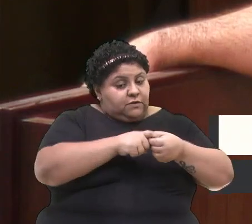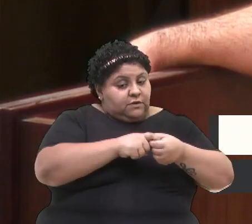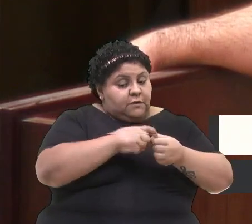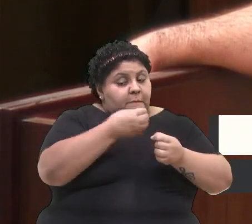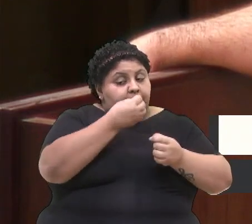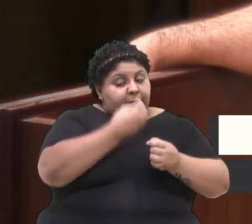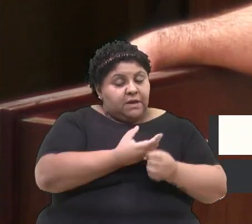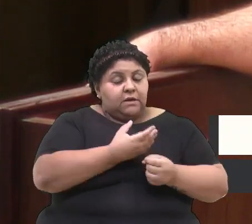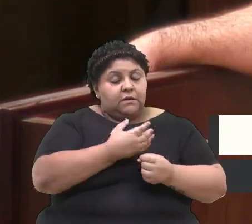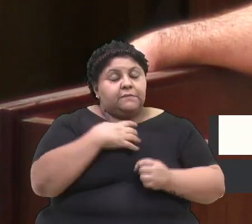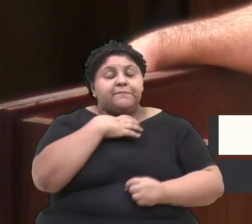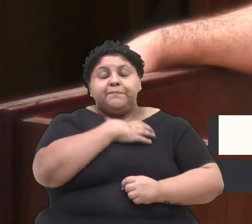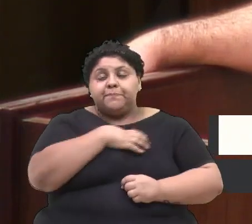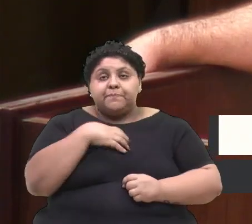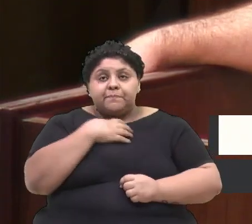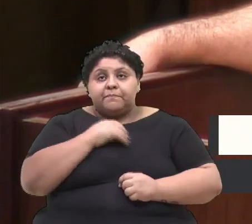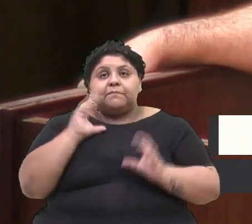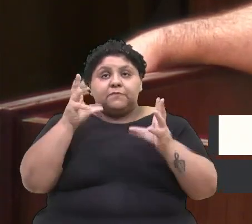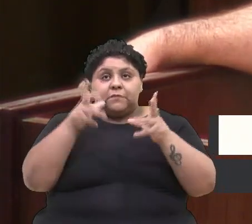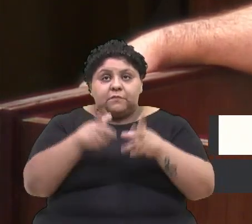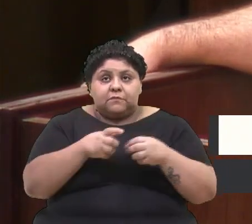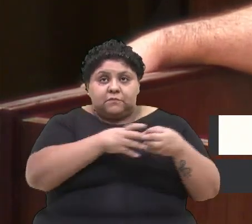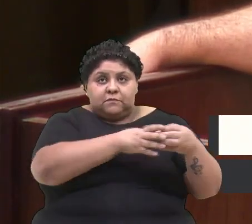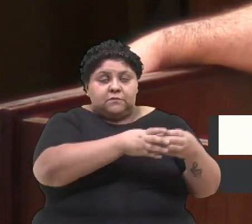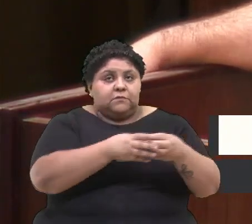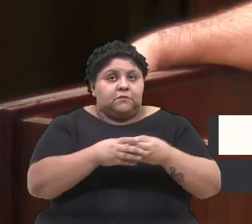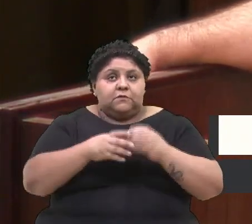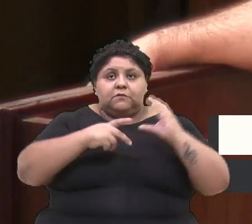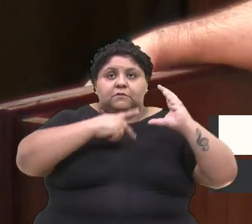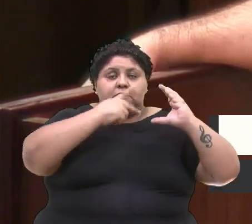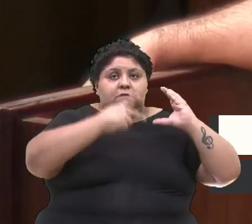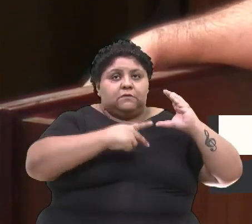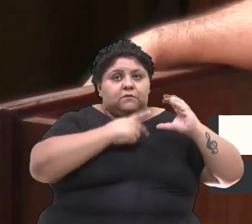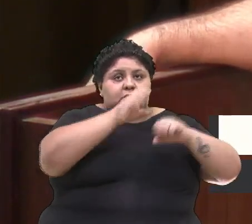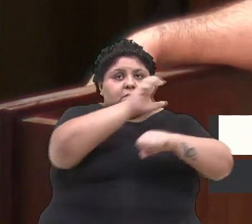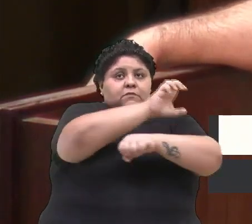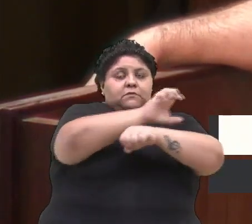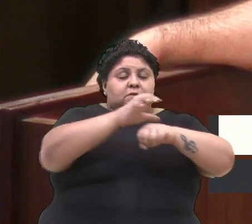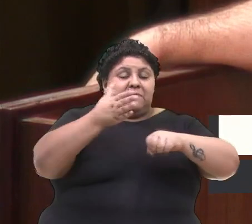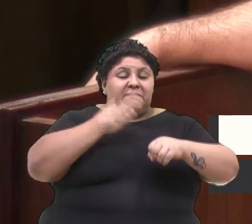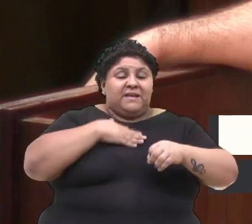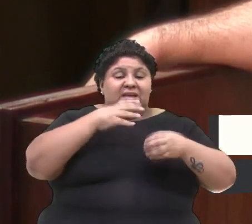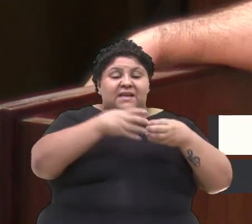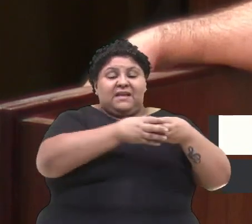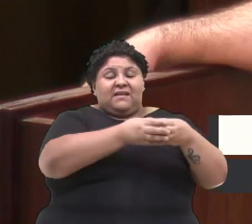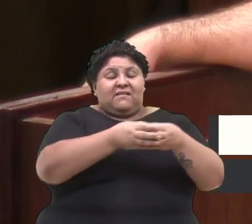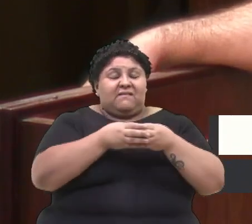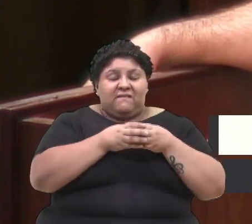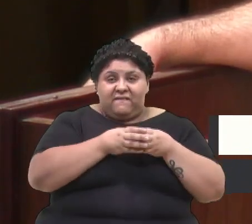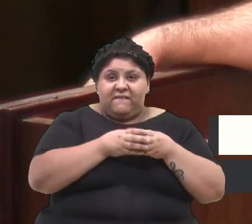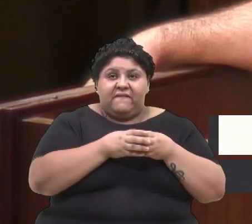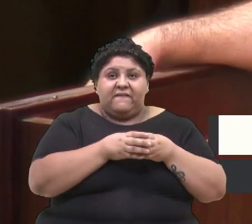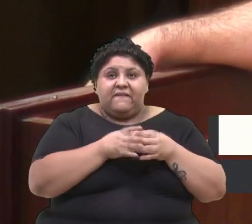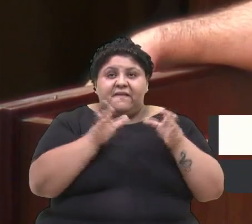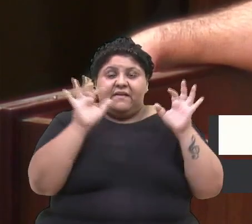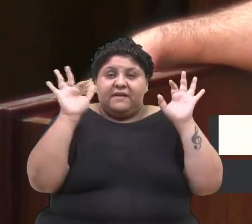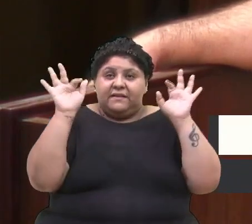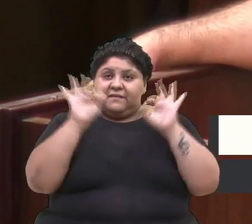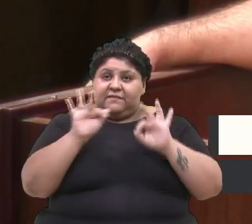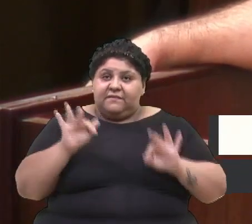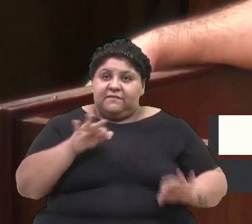Né, desejar a toda a equipe aqui da Câmara, servidores, estagiários, a minha equipe, né, um feliz